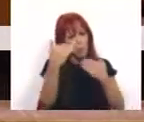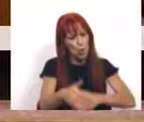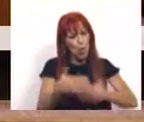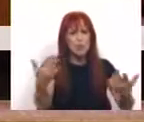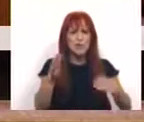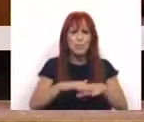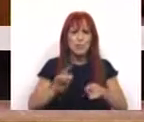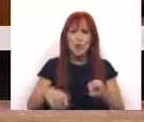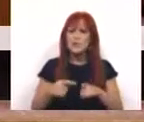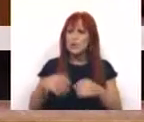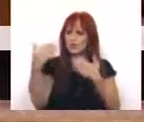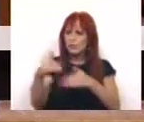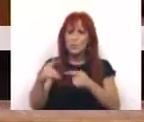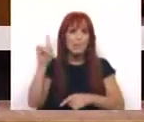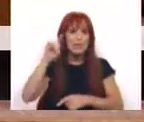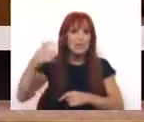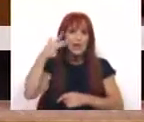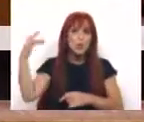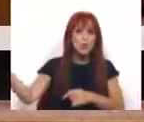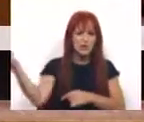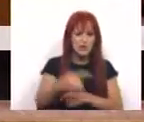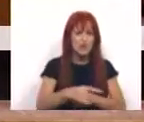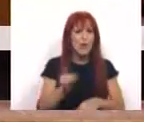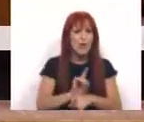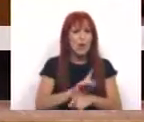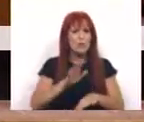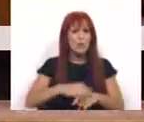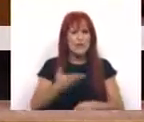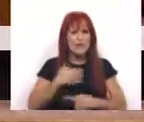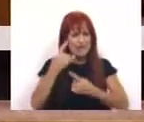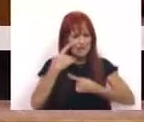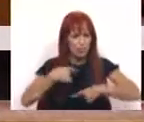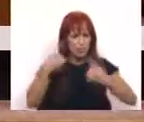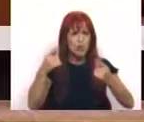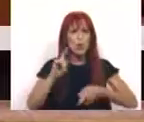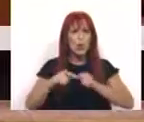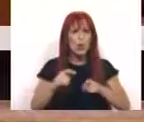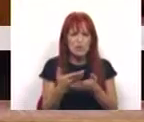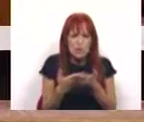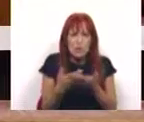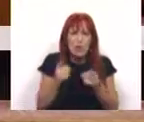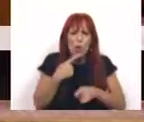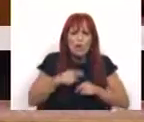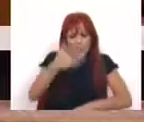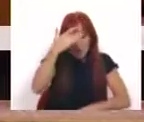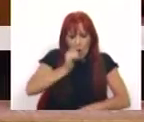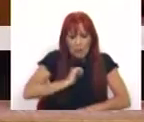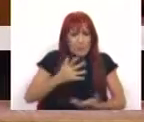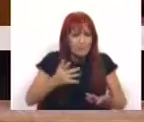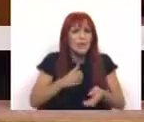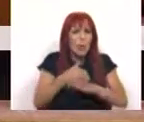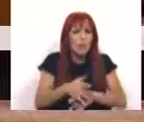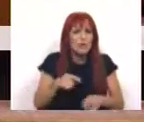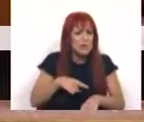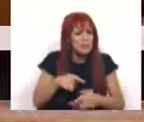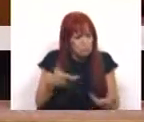condicionado por constrangimentos, sobretudo externos, desde logo pela dívida pública, cuja renegociação, a nosso ver, continua